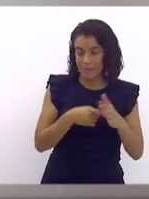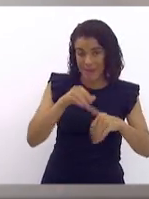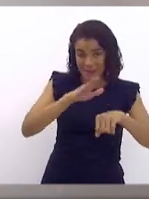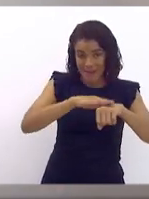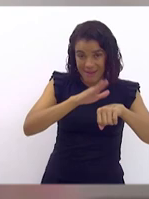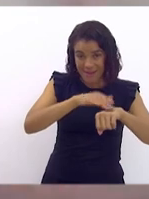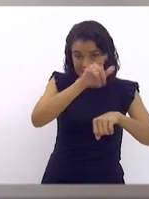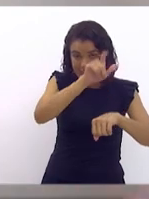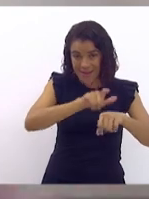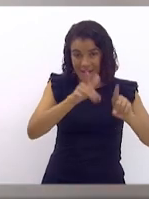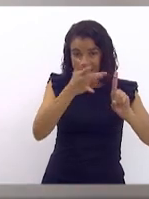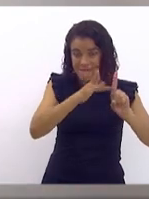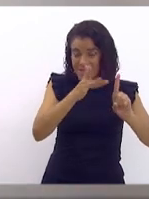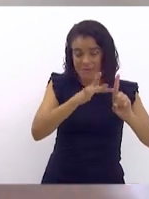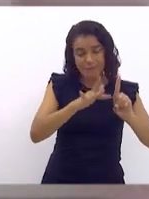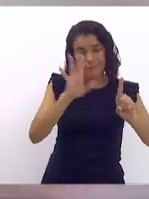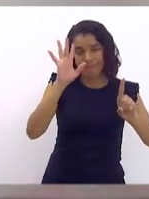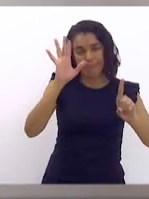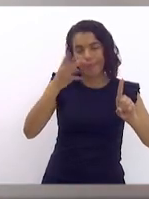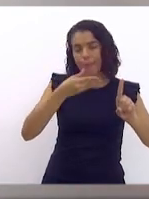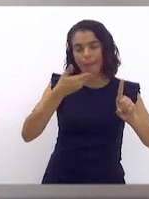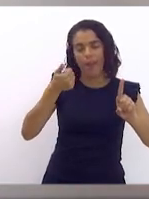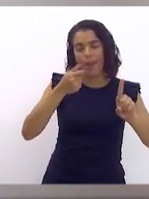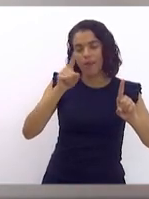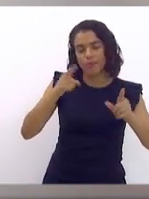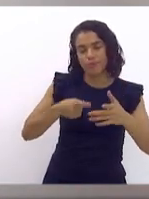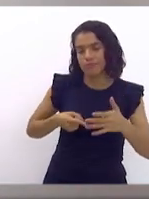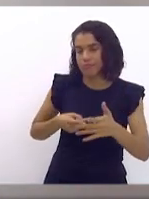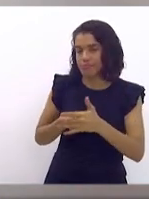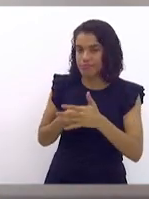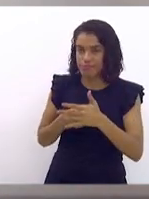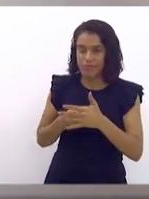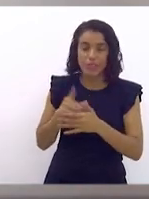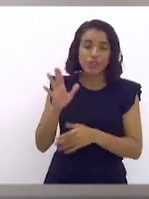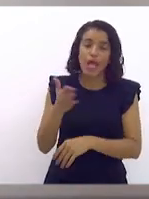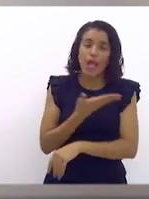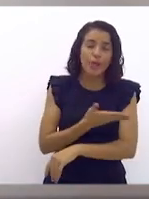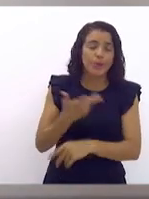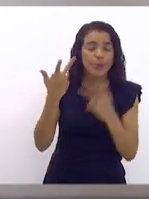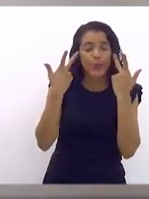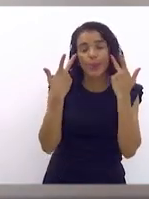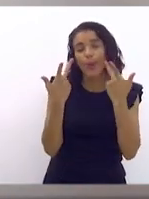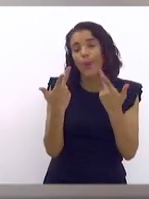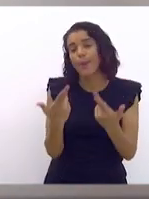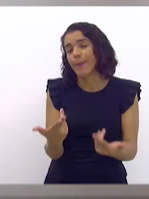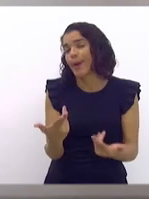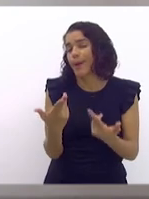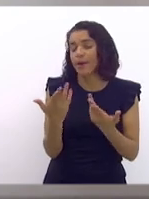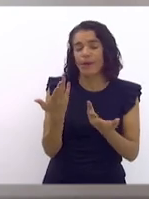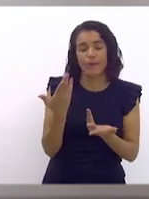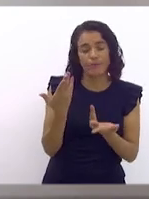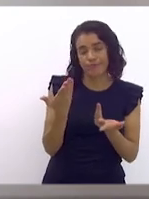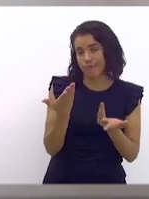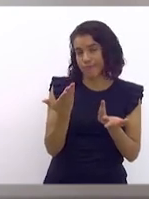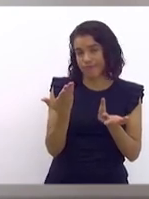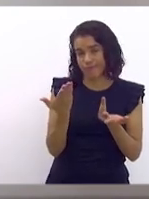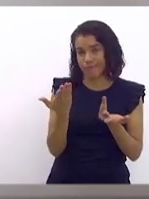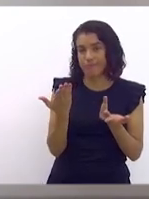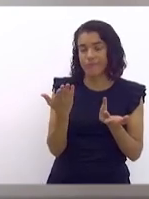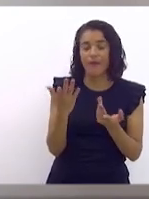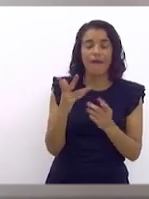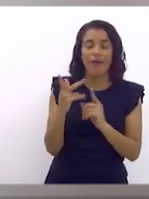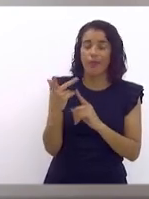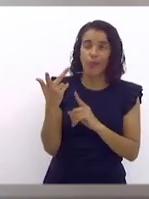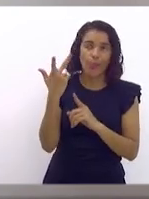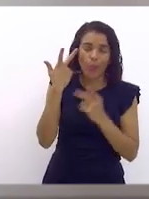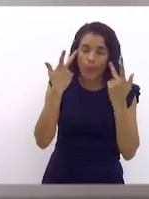vítimas decidem não denunciar porque elas já entendem aquilo ali como uma coisa do cotidiano delas, que elas vão sofrer mesmo